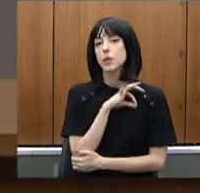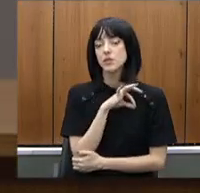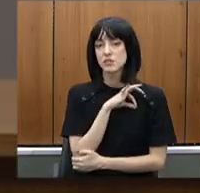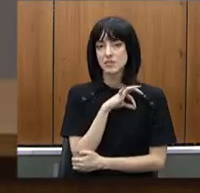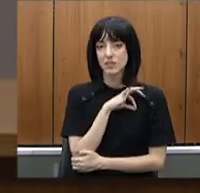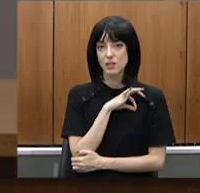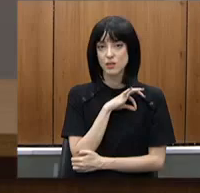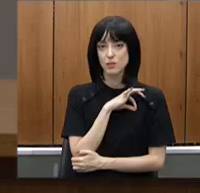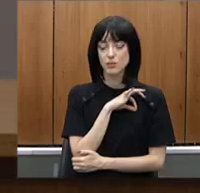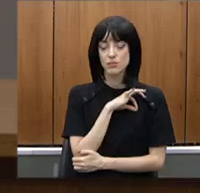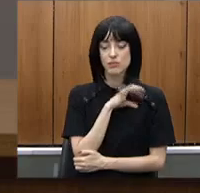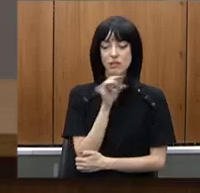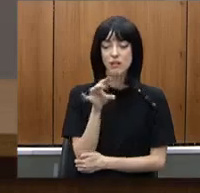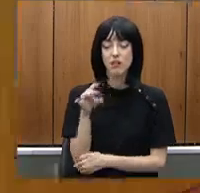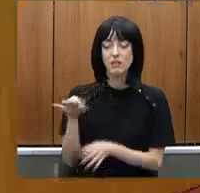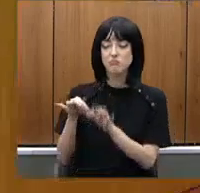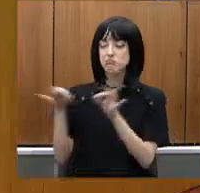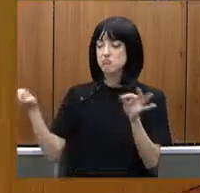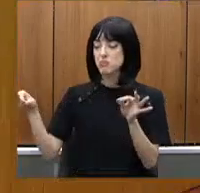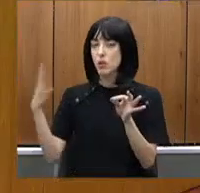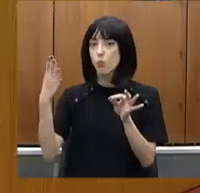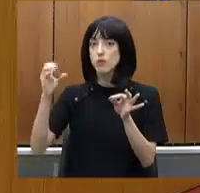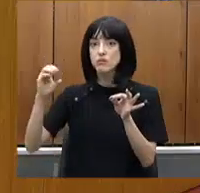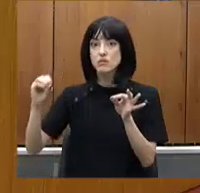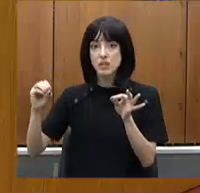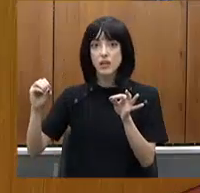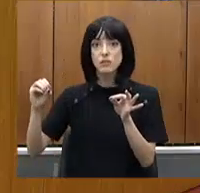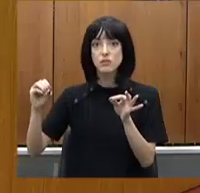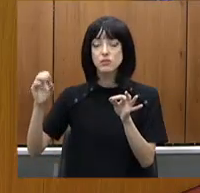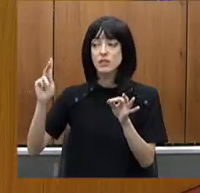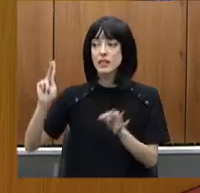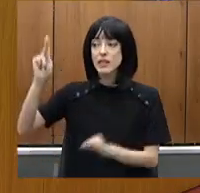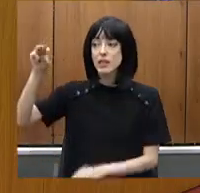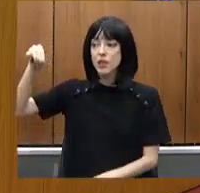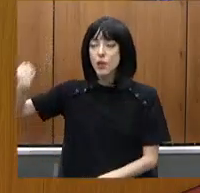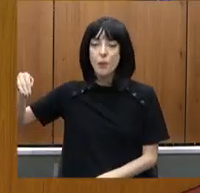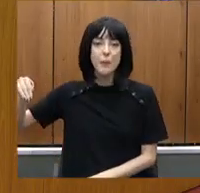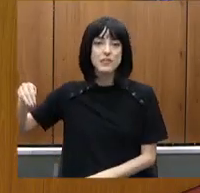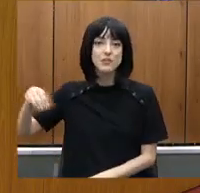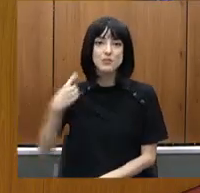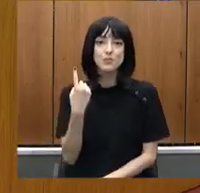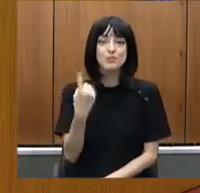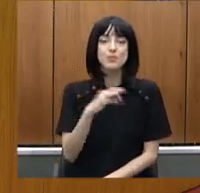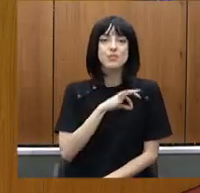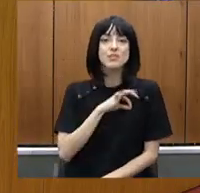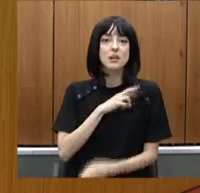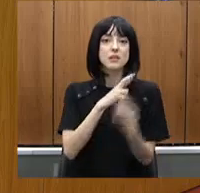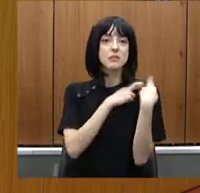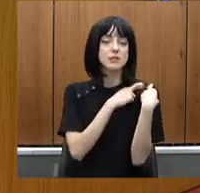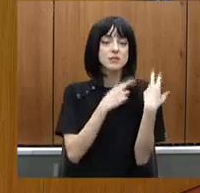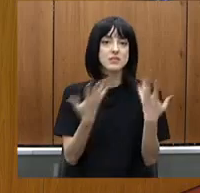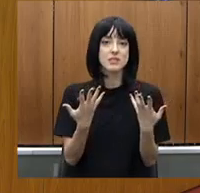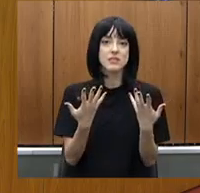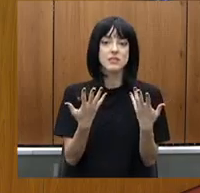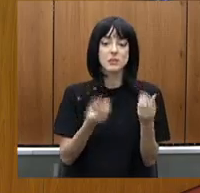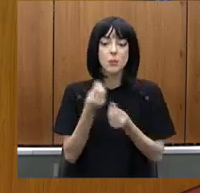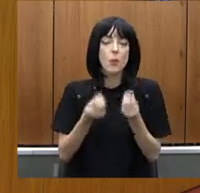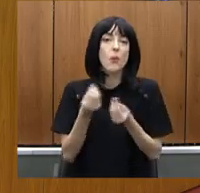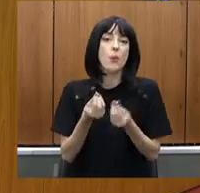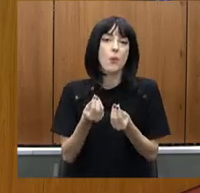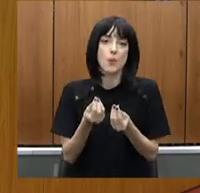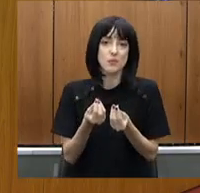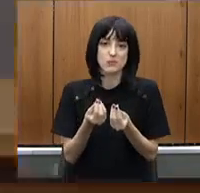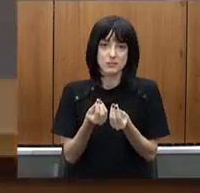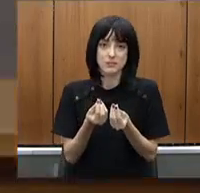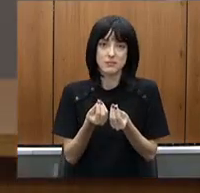nas rodovias de Minas Gerais quer dizer eles não vão combater o crime quem vai é a polícia militar quando teve o